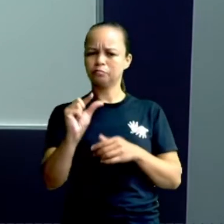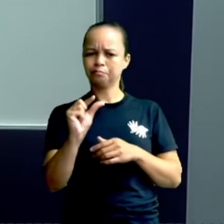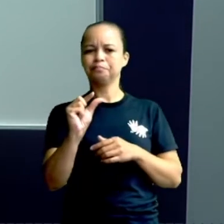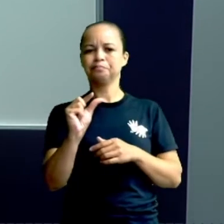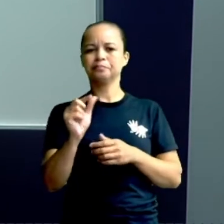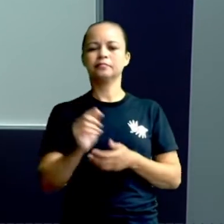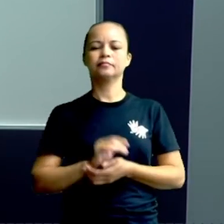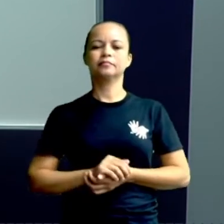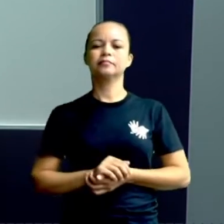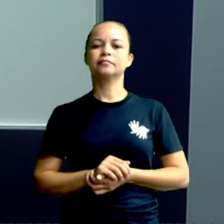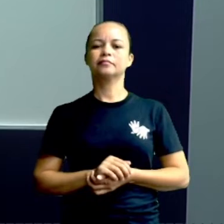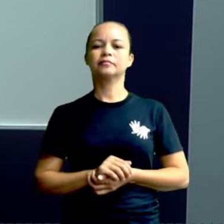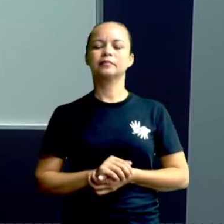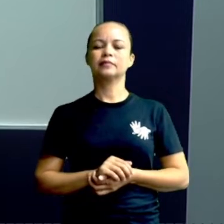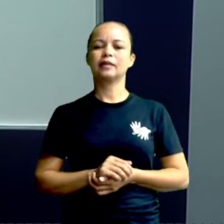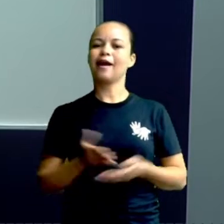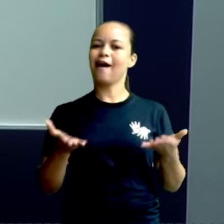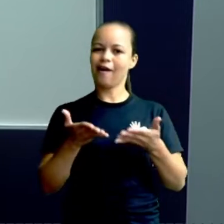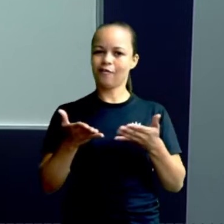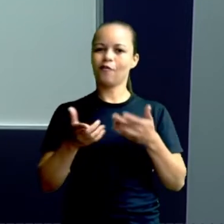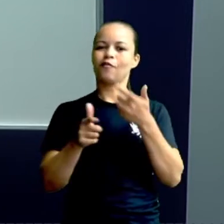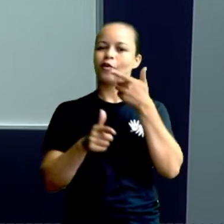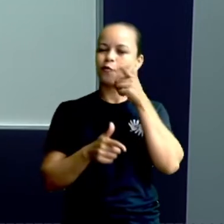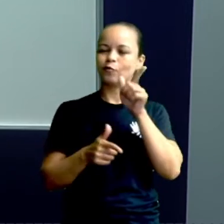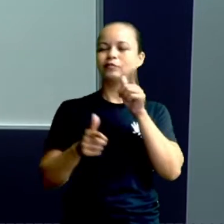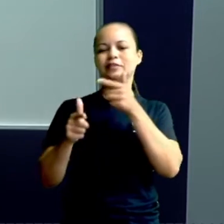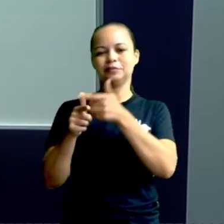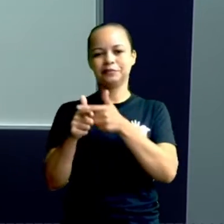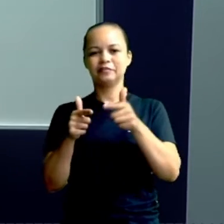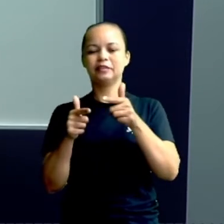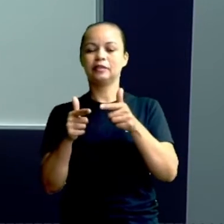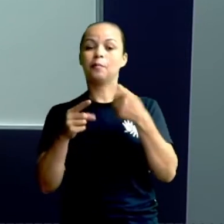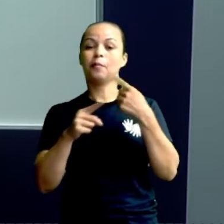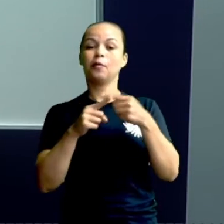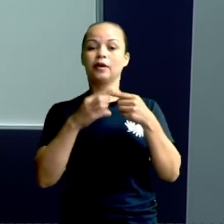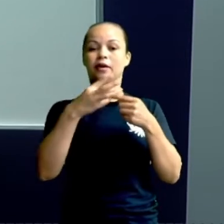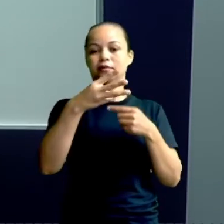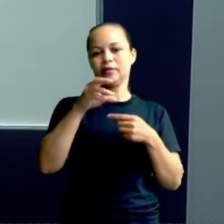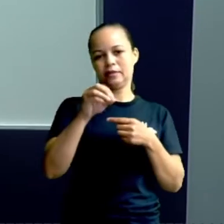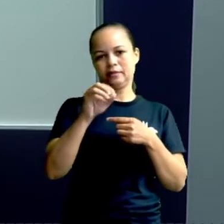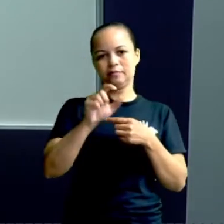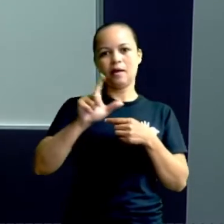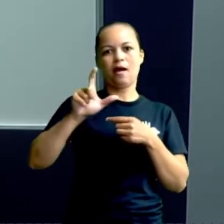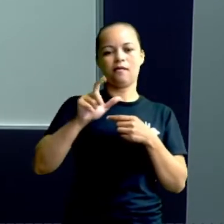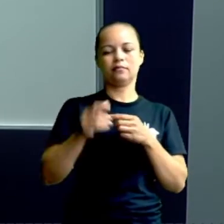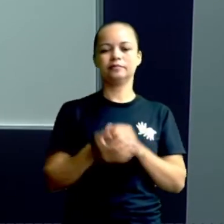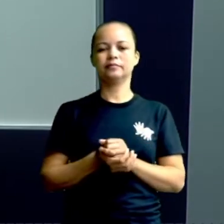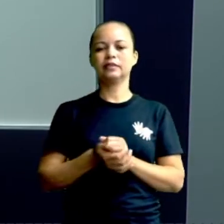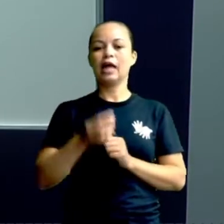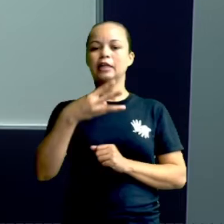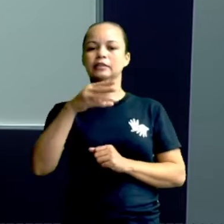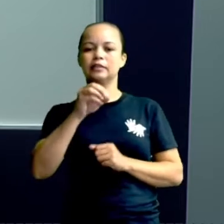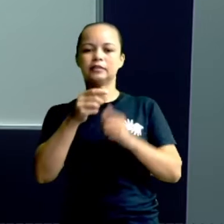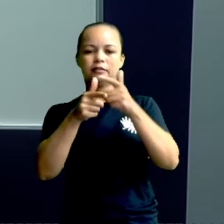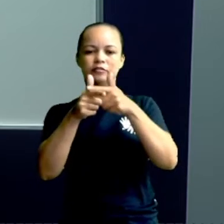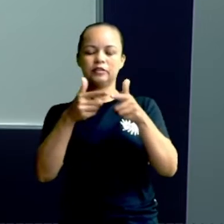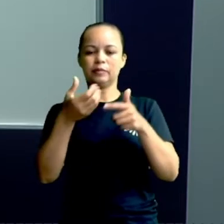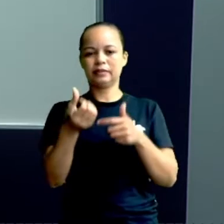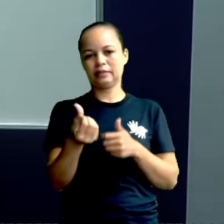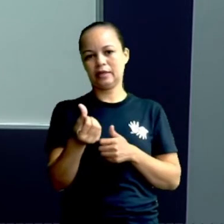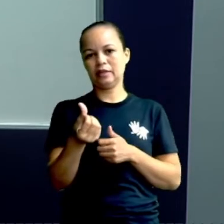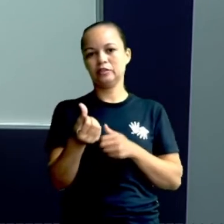pequenininho. Então, agora eu consigo dividir, porque 30 é maior. 30 dividido para 6 é